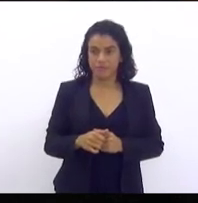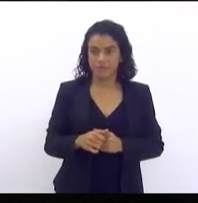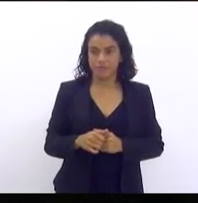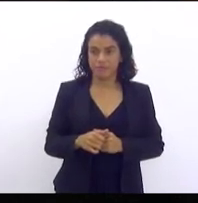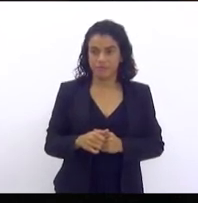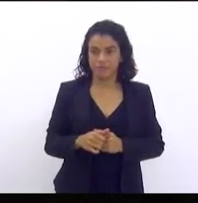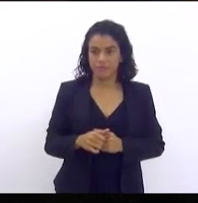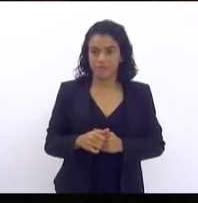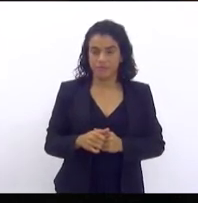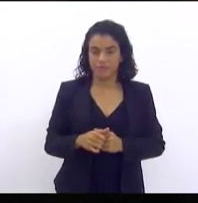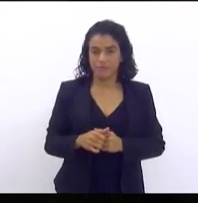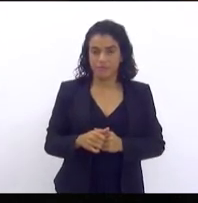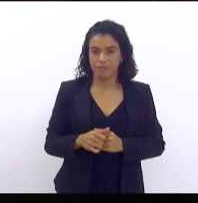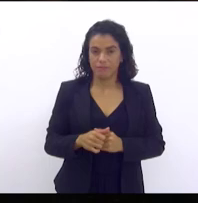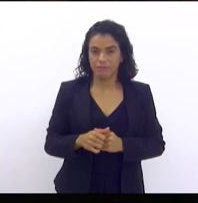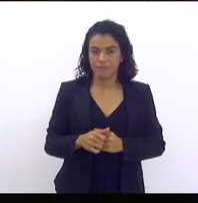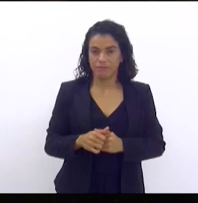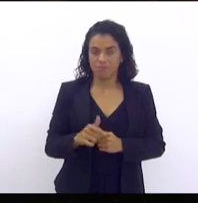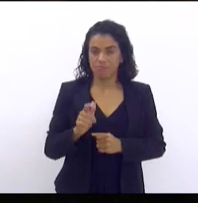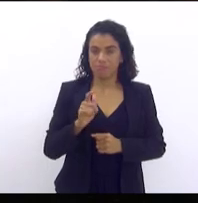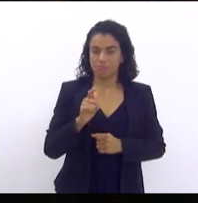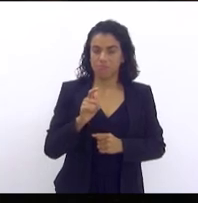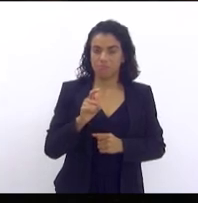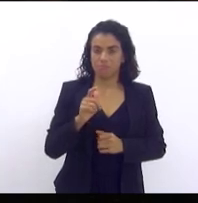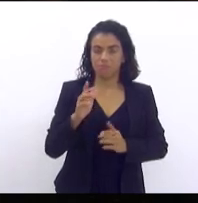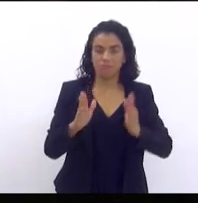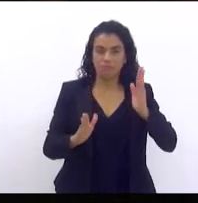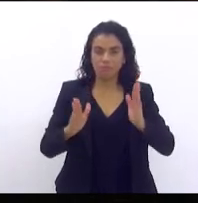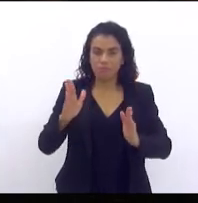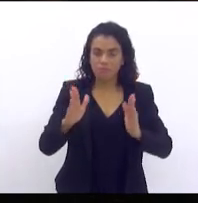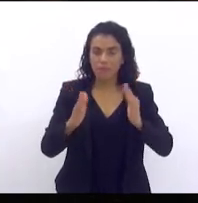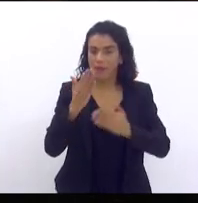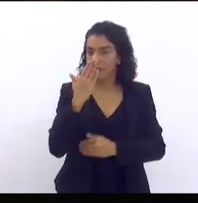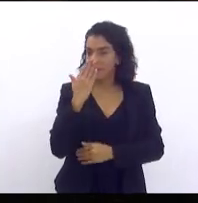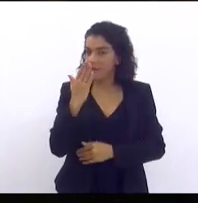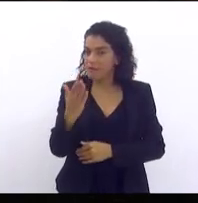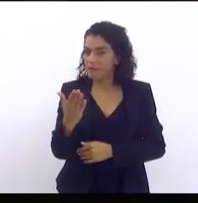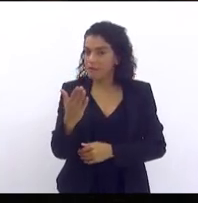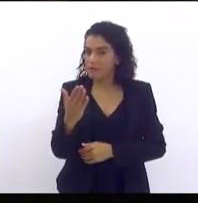até um determinado momento, que até ali em frente